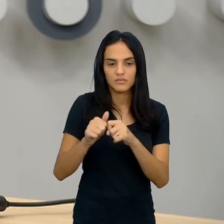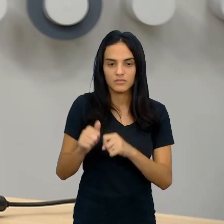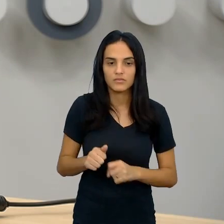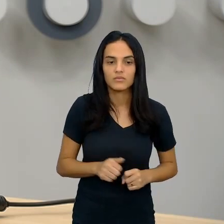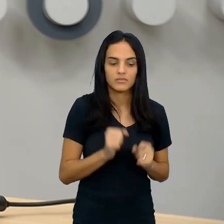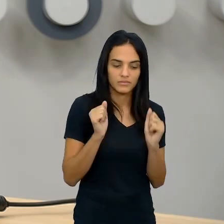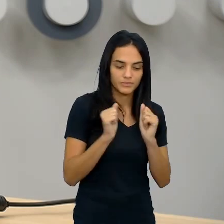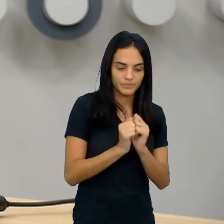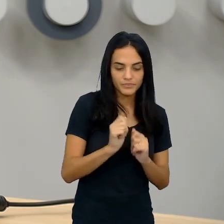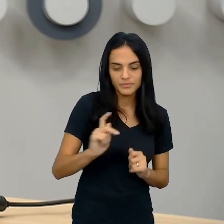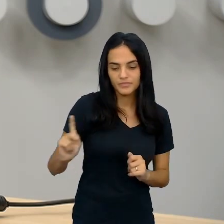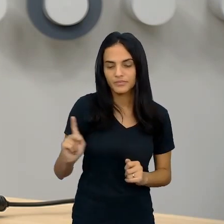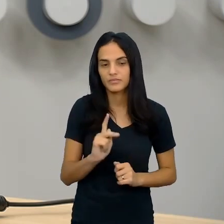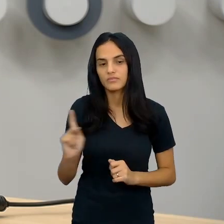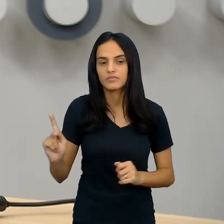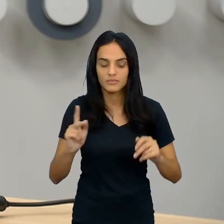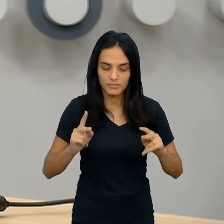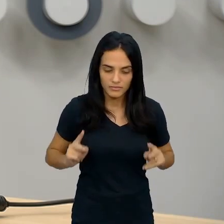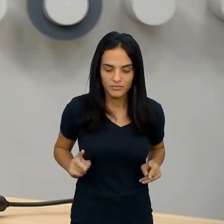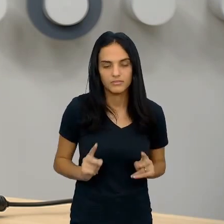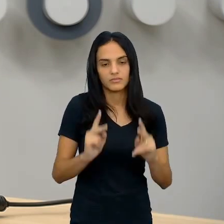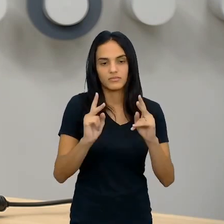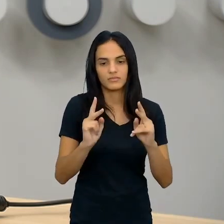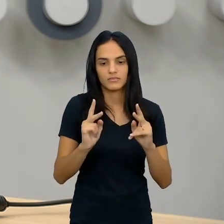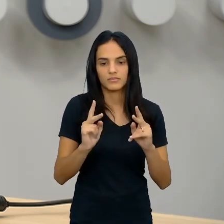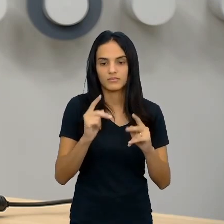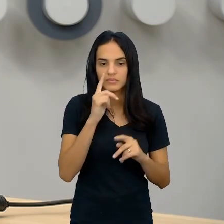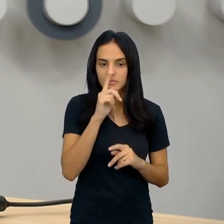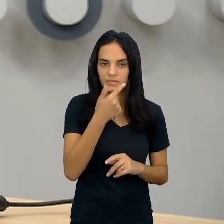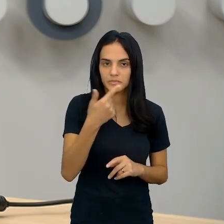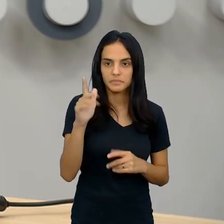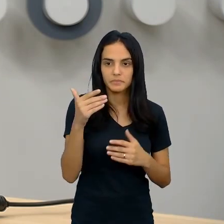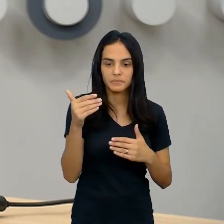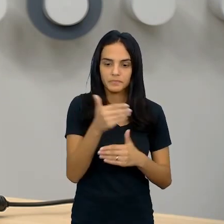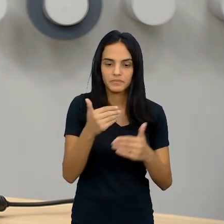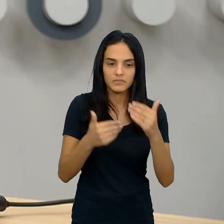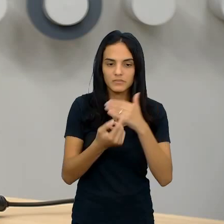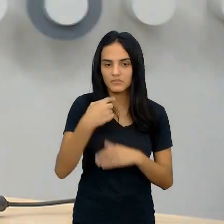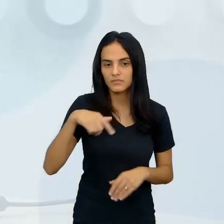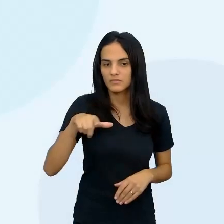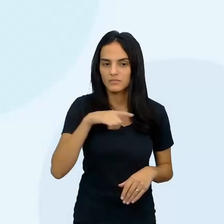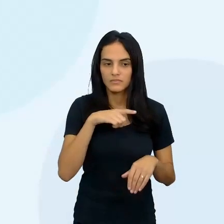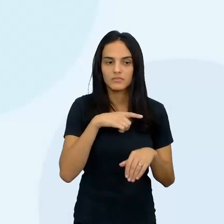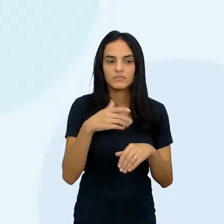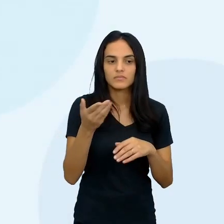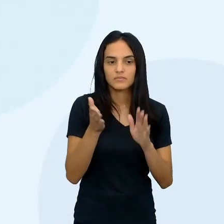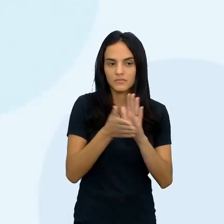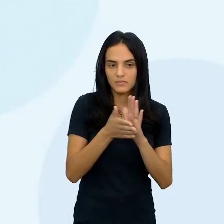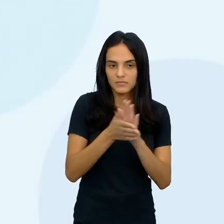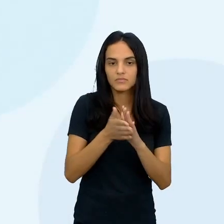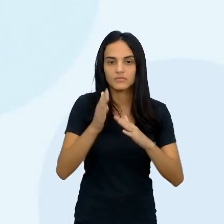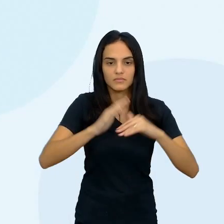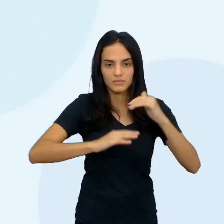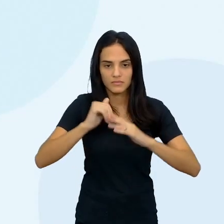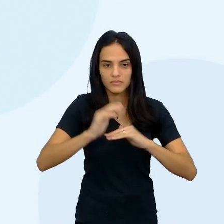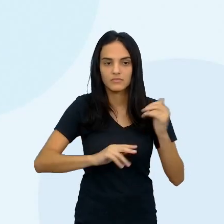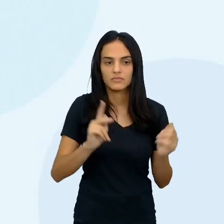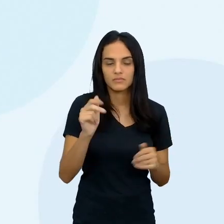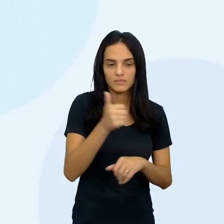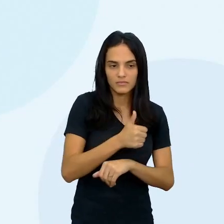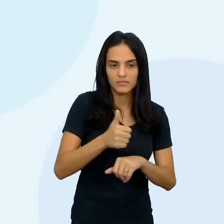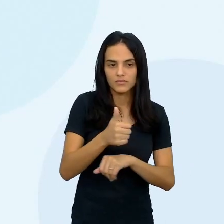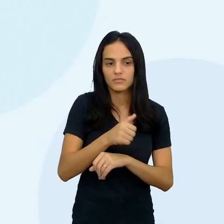os professores. Continuando, no próximo slide, nós temos como é de praxe, competências e habilidades dos